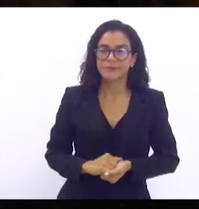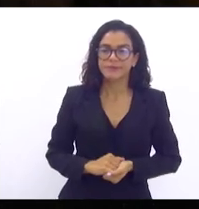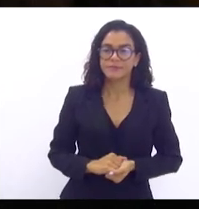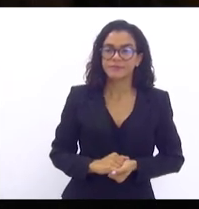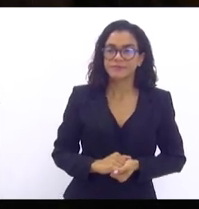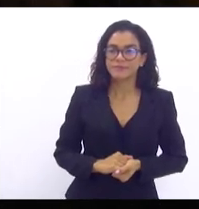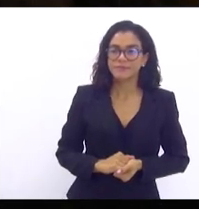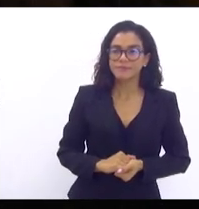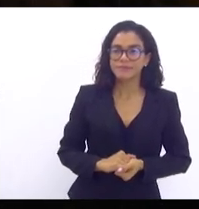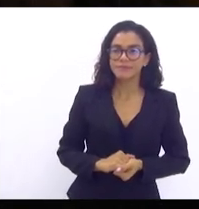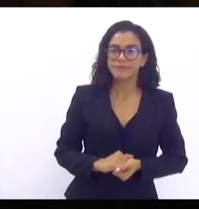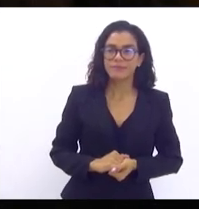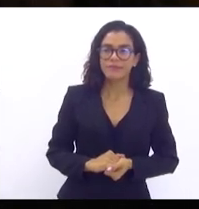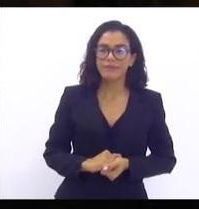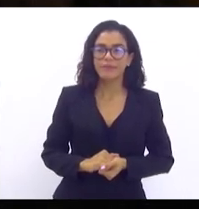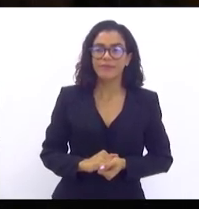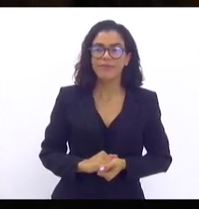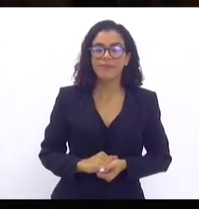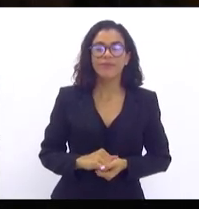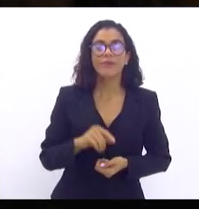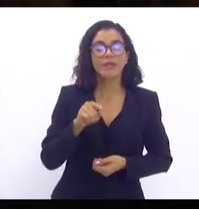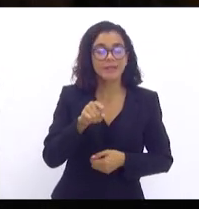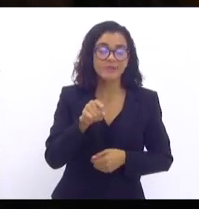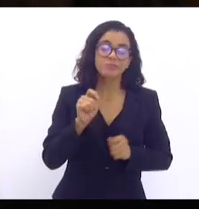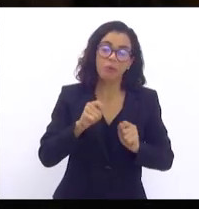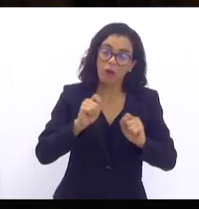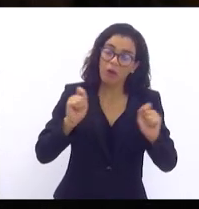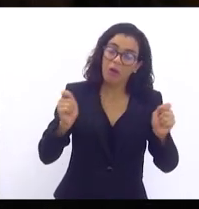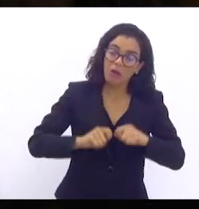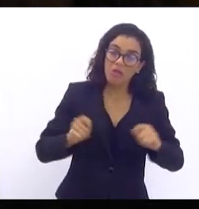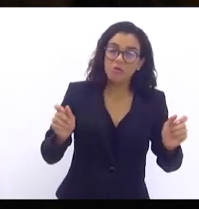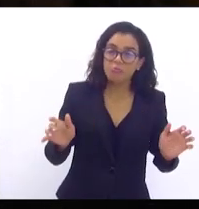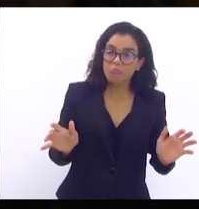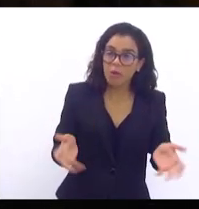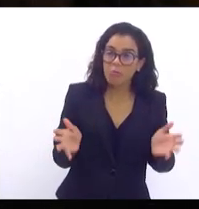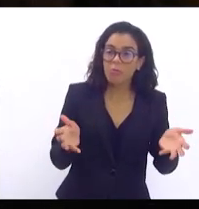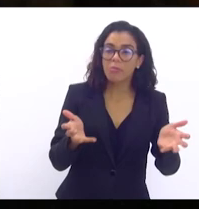E isso pode levar a um ponto que seja